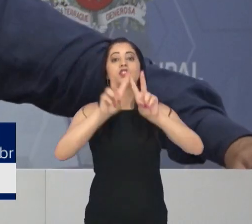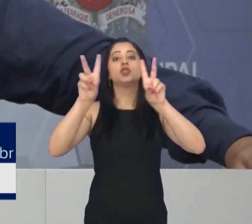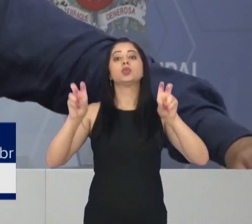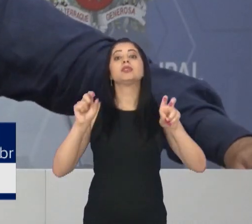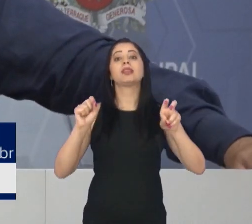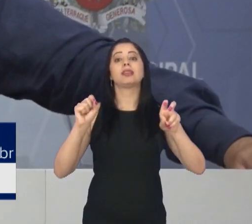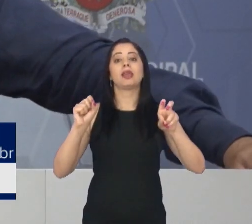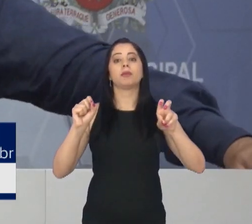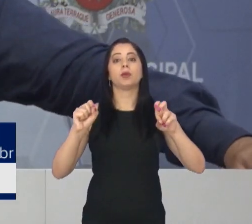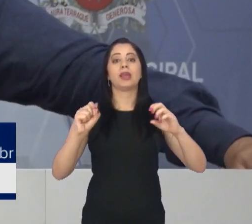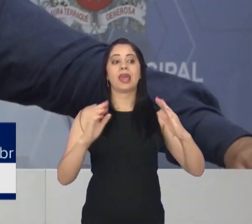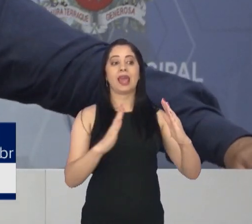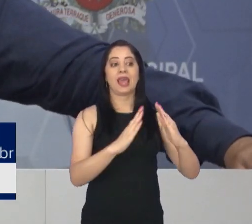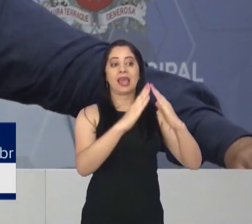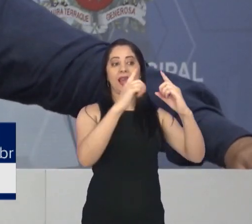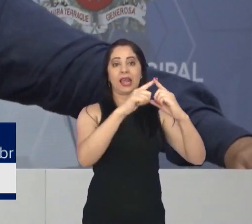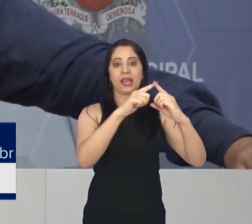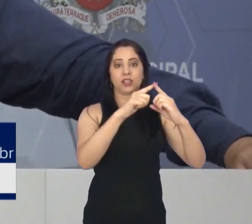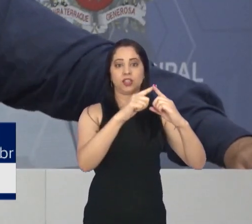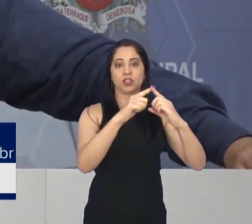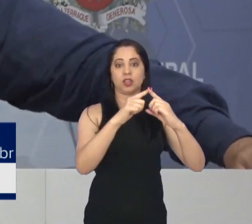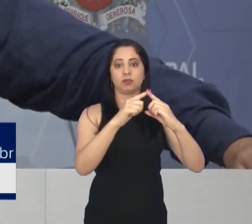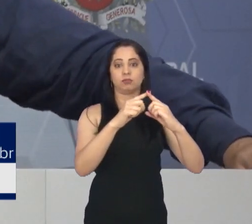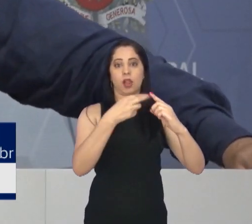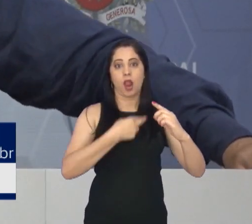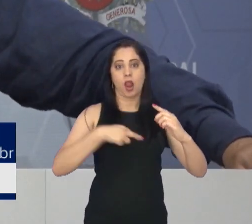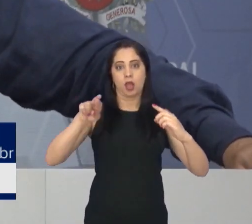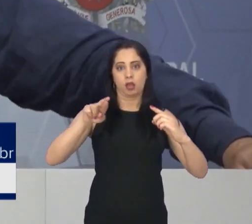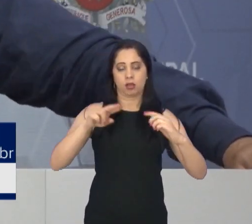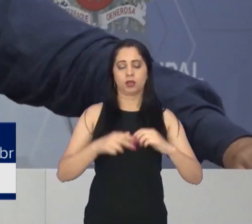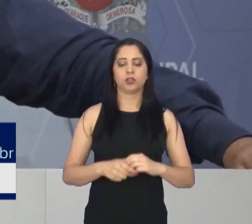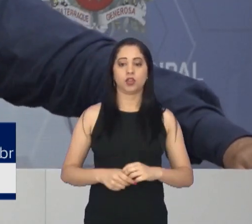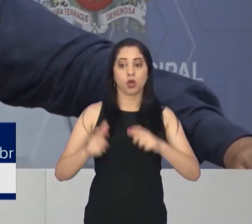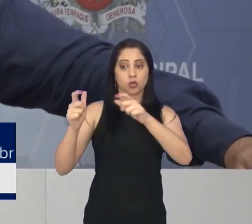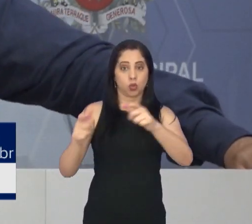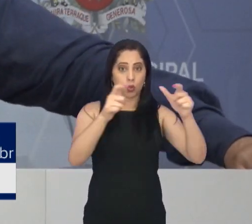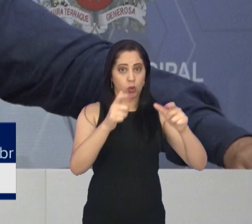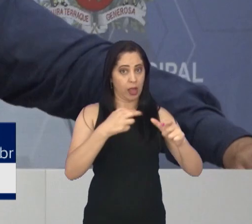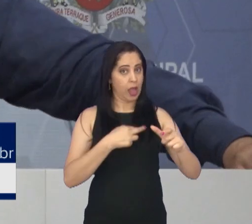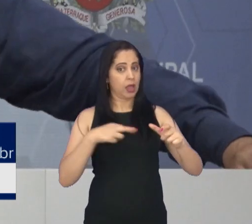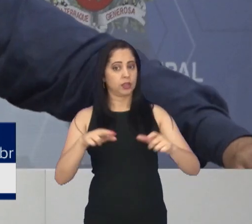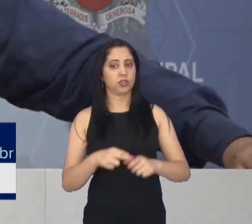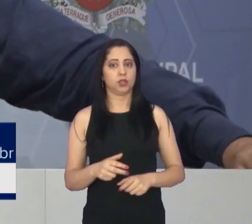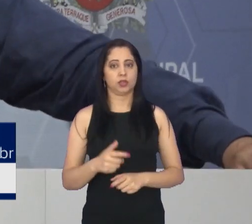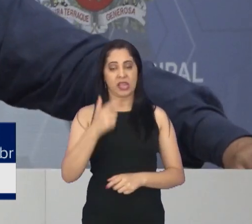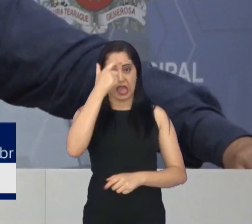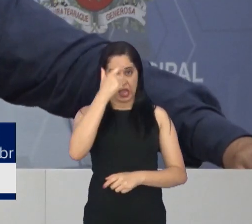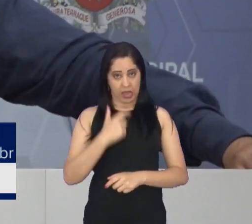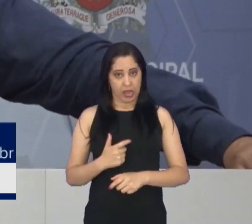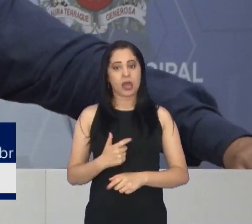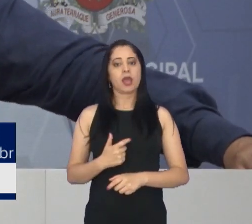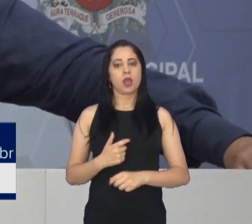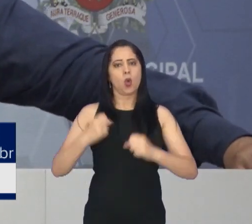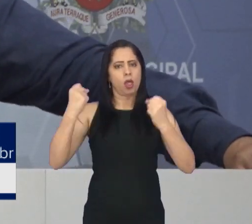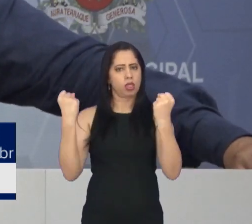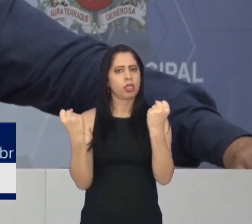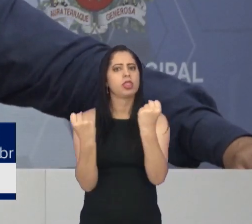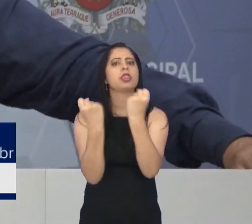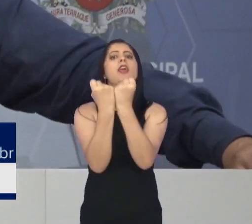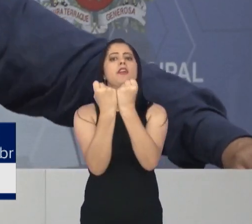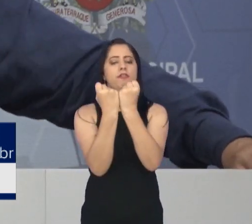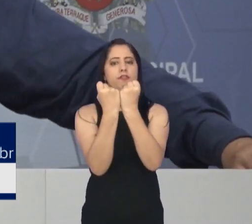templos religiosos. Eu que, antes mesmo de ser vereador, sou um defensor